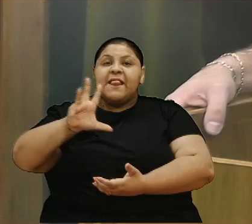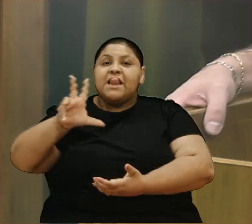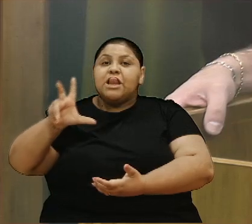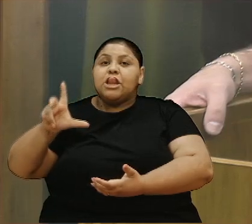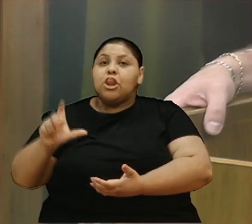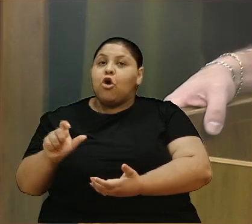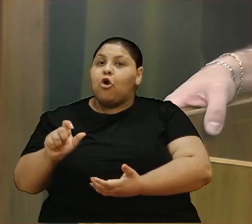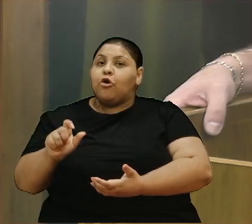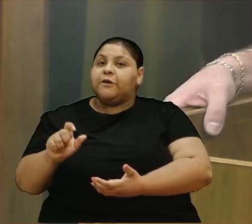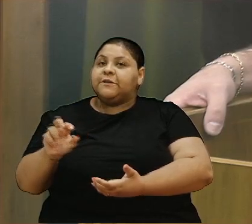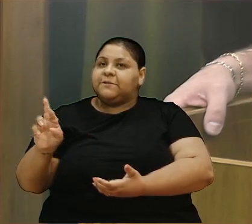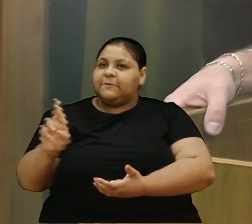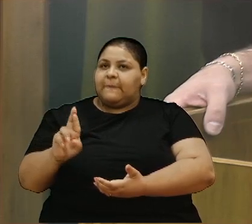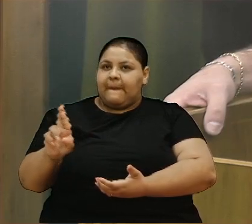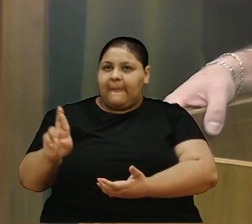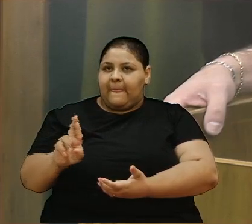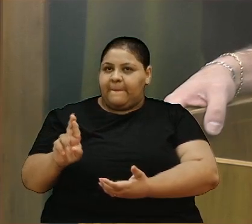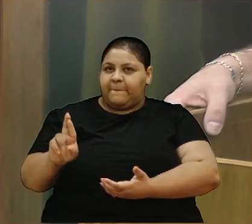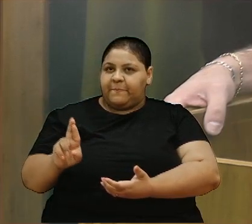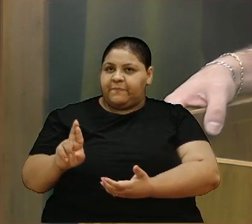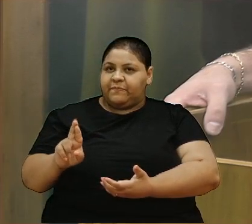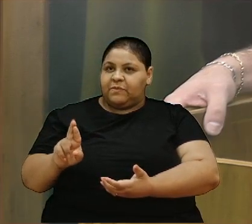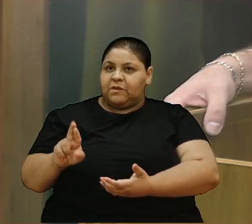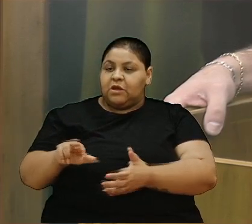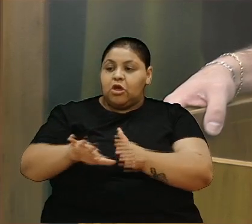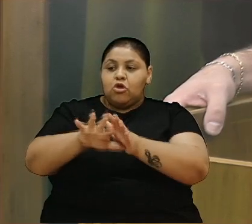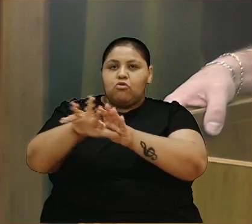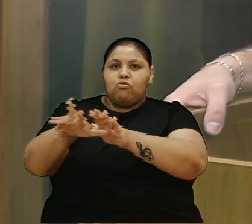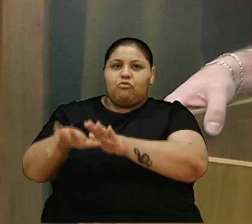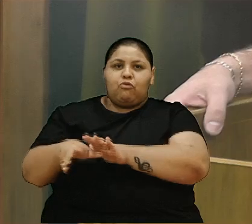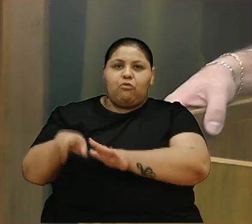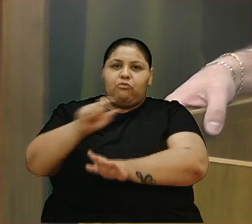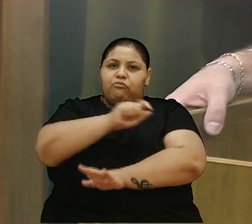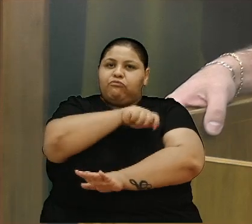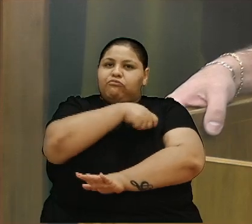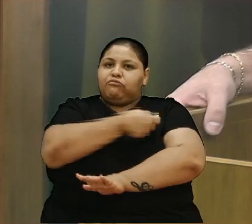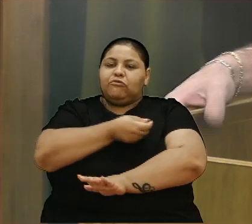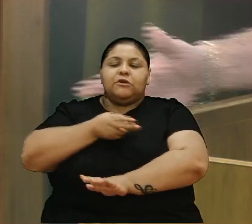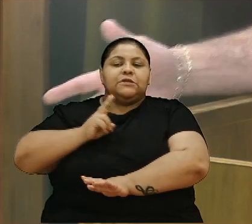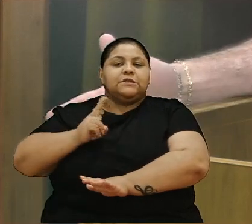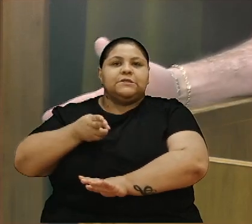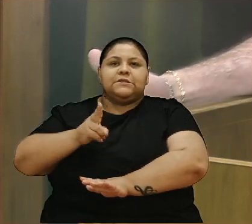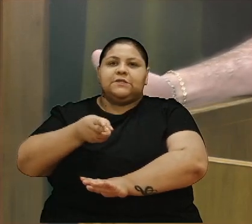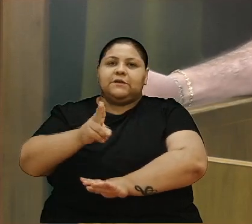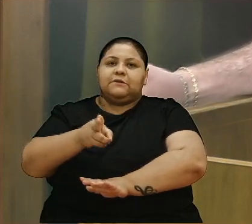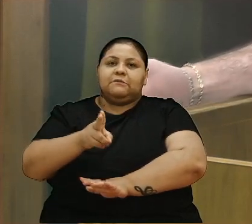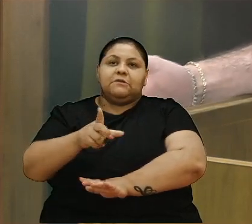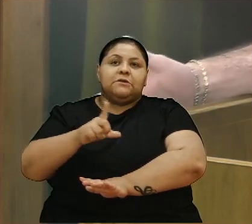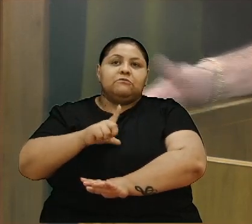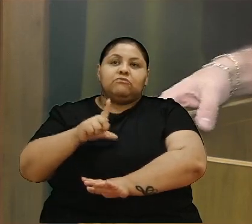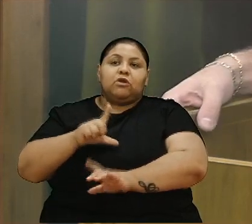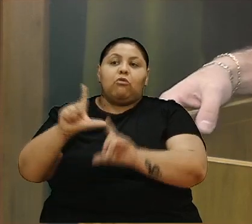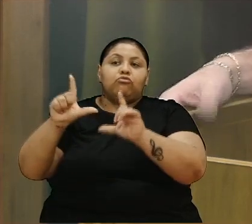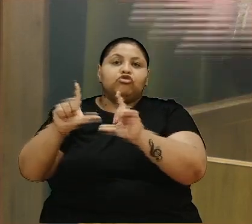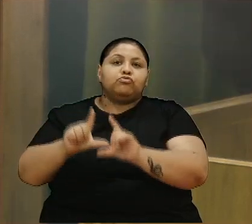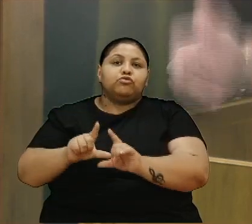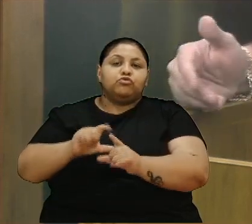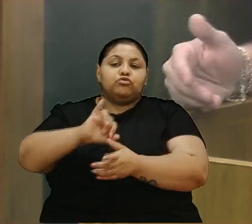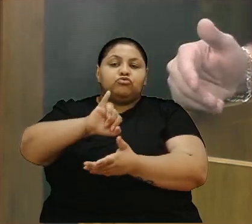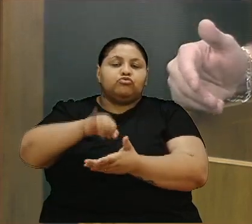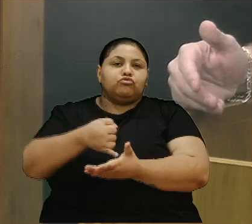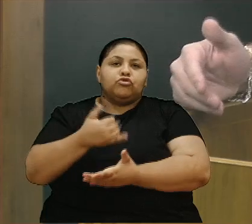bilhões de reais e o rombo fiscal está aí. Todo santo ano. Aí não se tem como baixar juro.